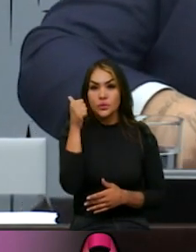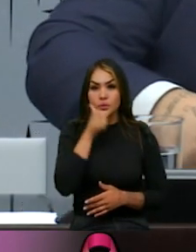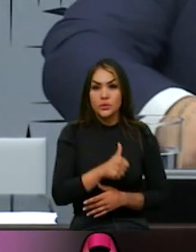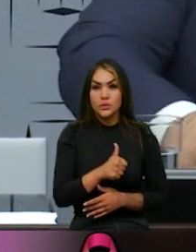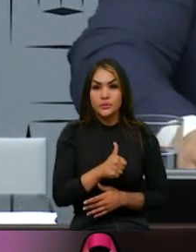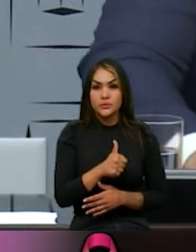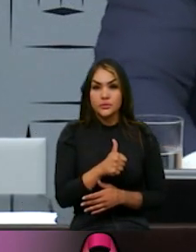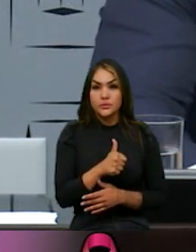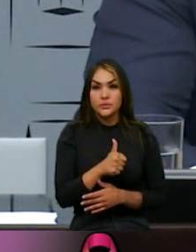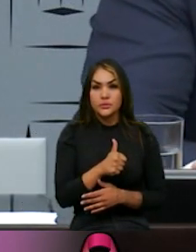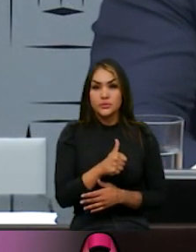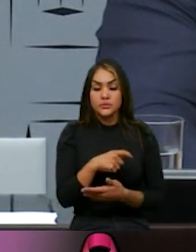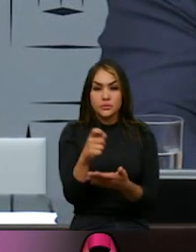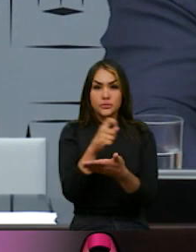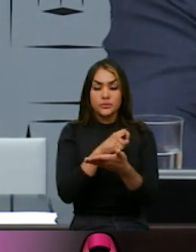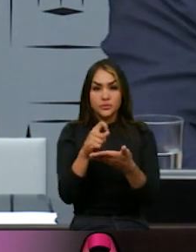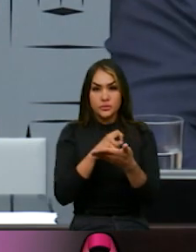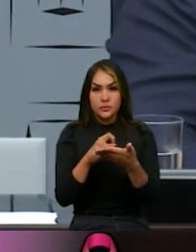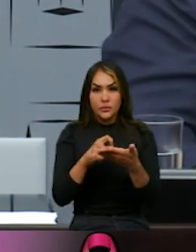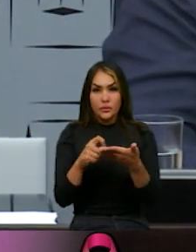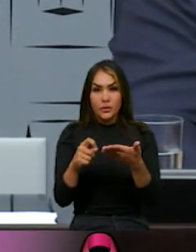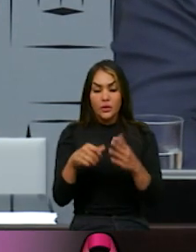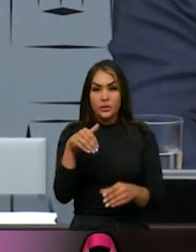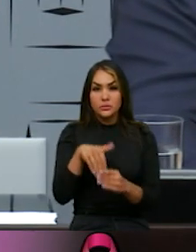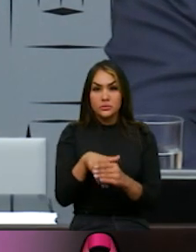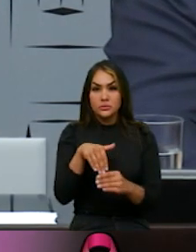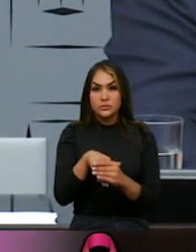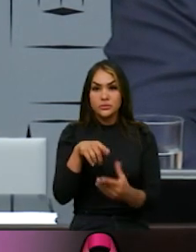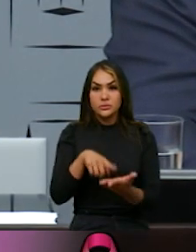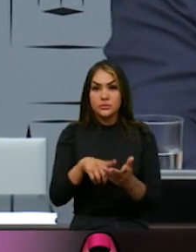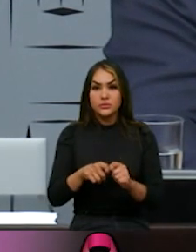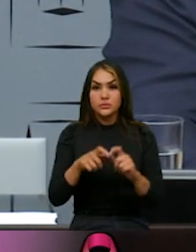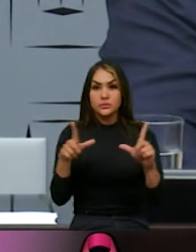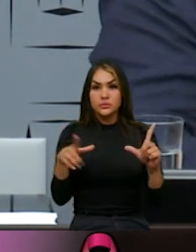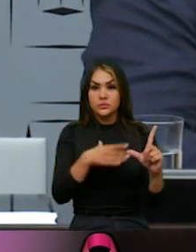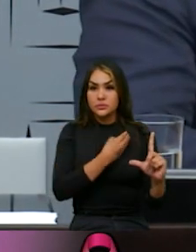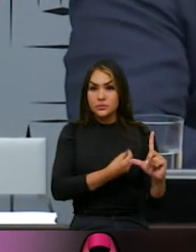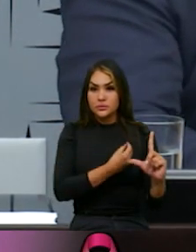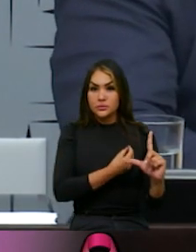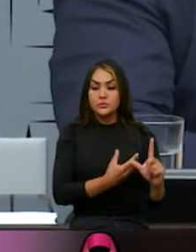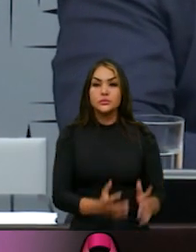vereadora que registrem seu voto no seu equipamento.